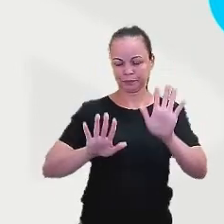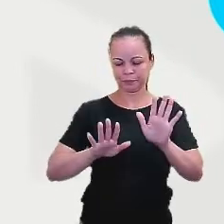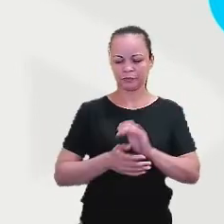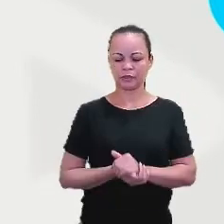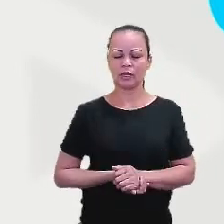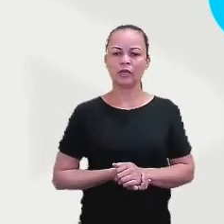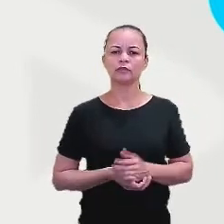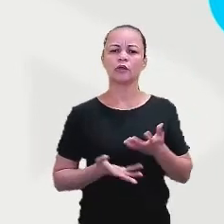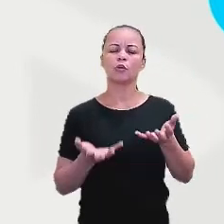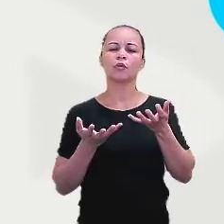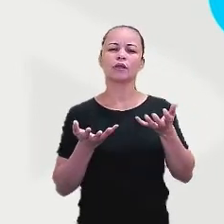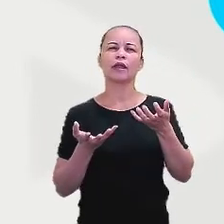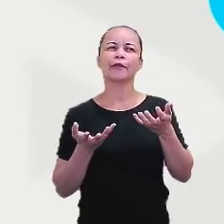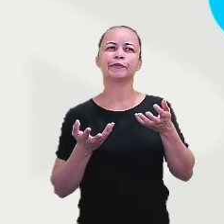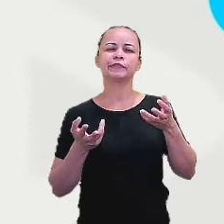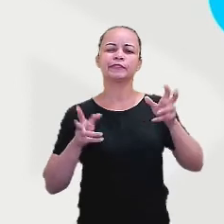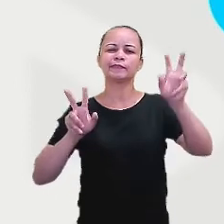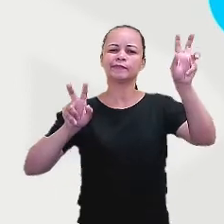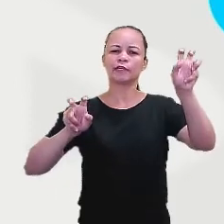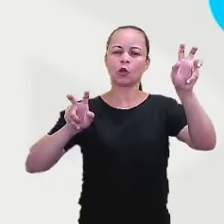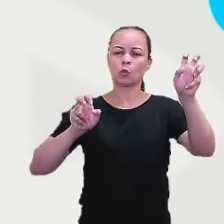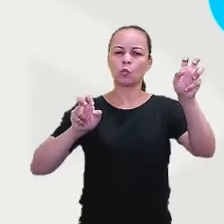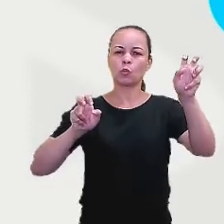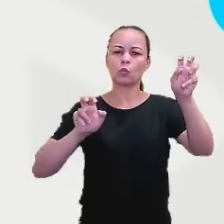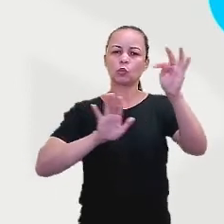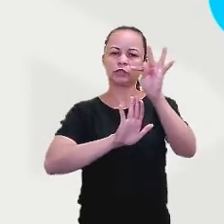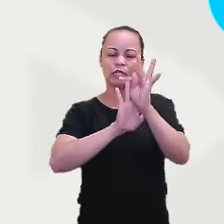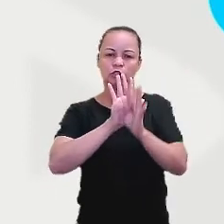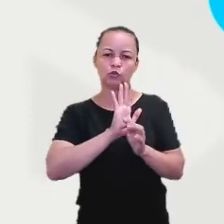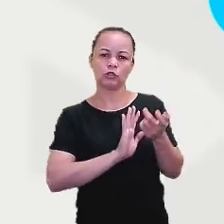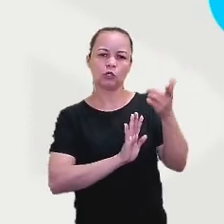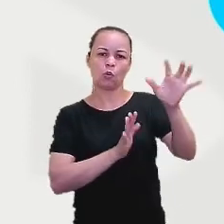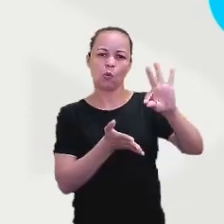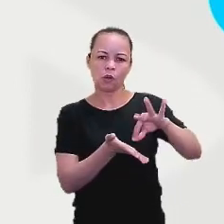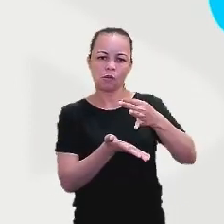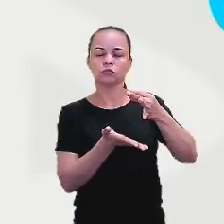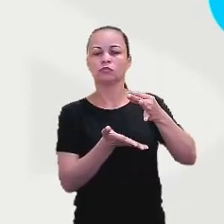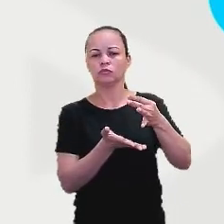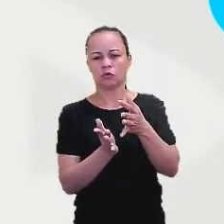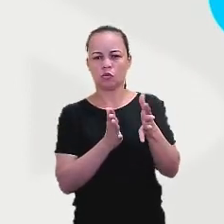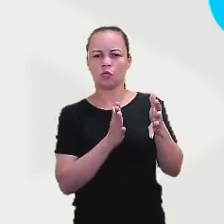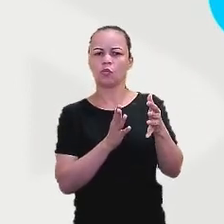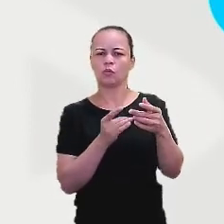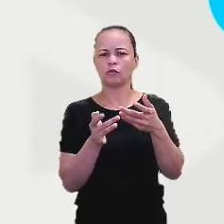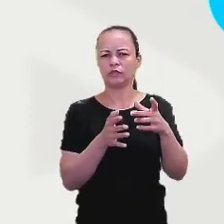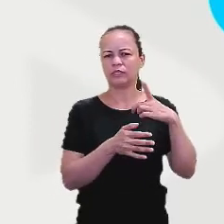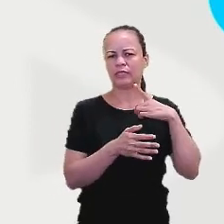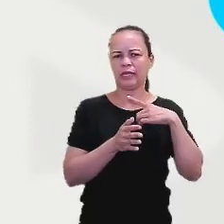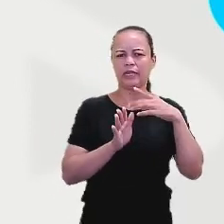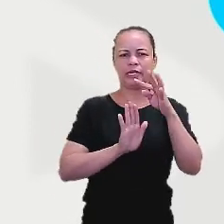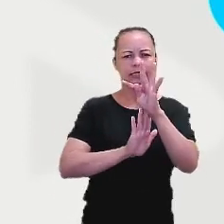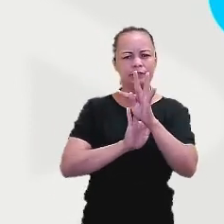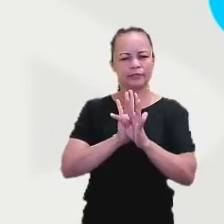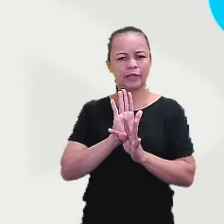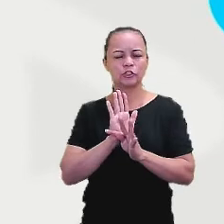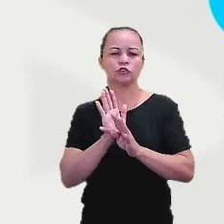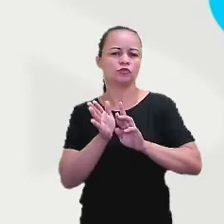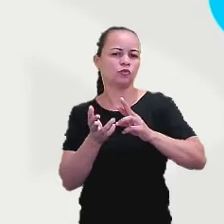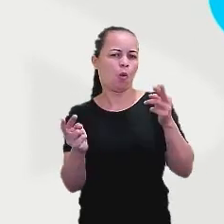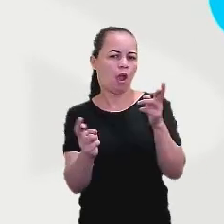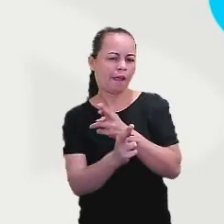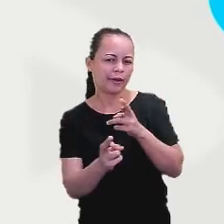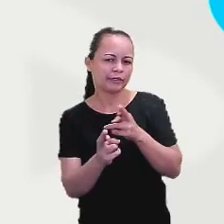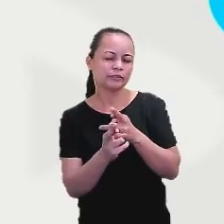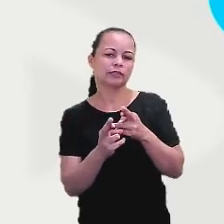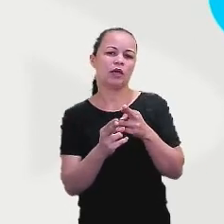texto de outro autor, certo? Inclusive, tivemos também aí uma aula sobre intertextualidade, onde tem aí a relação entre os textos,